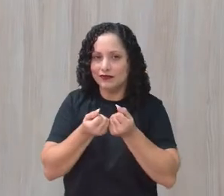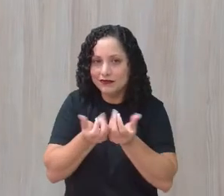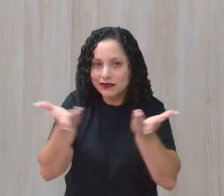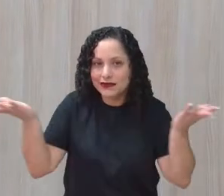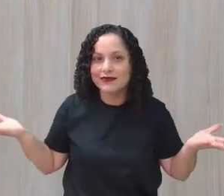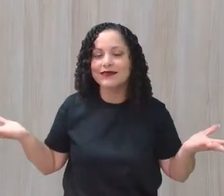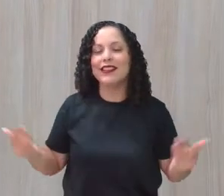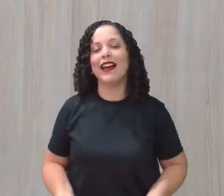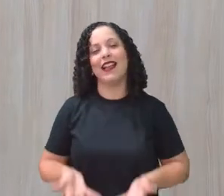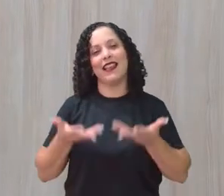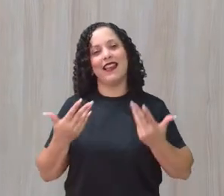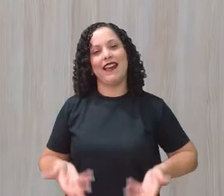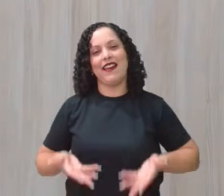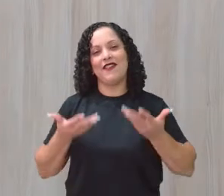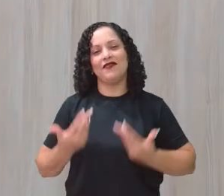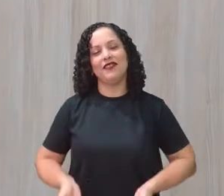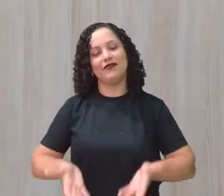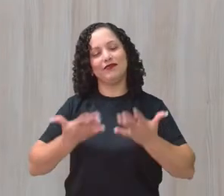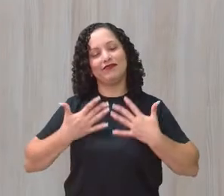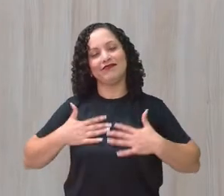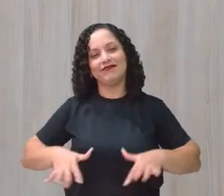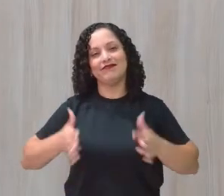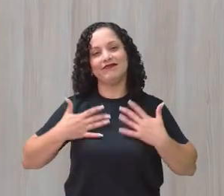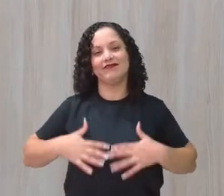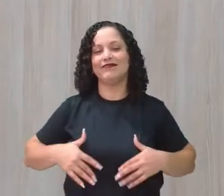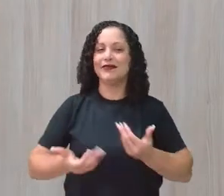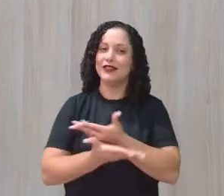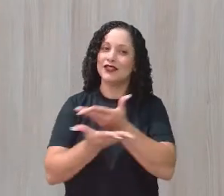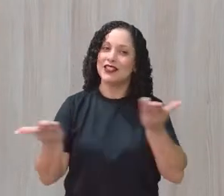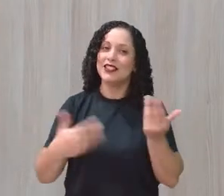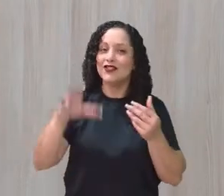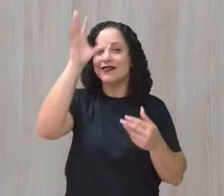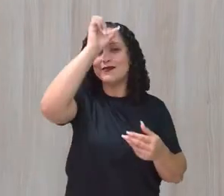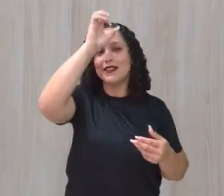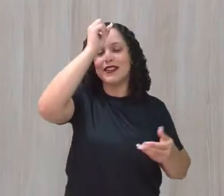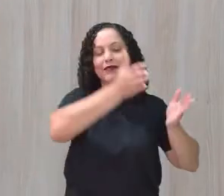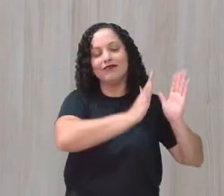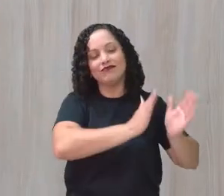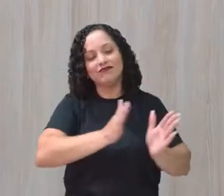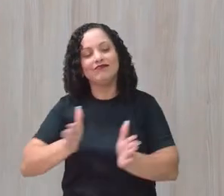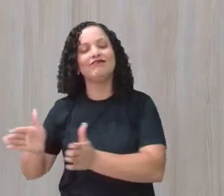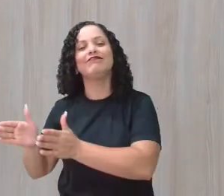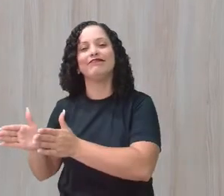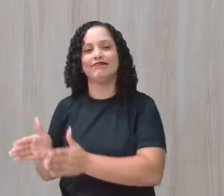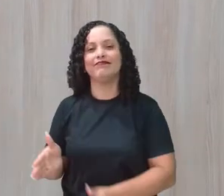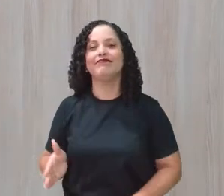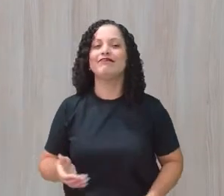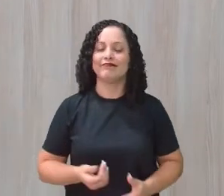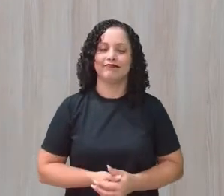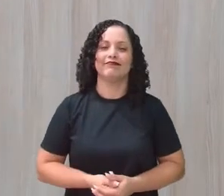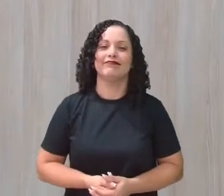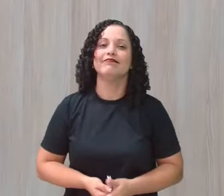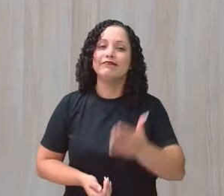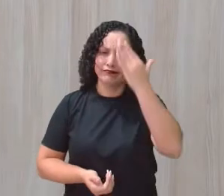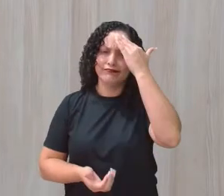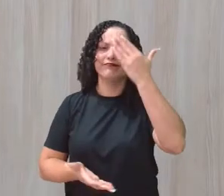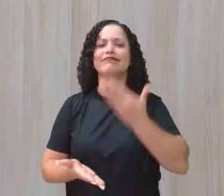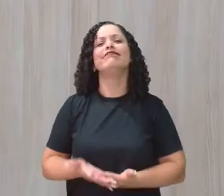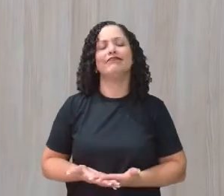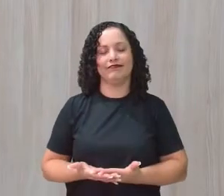mais leve, mais tranquila, e aí o aprendizado está acontecendo. Eu acredito nisso. Então, se